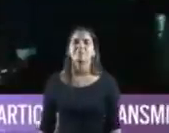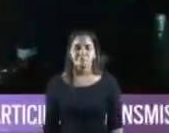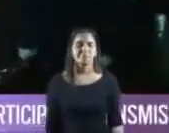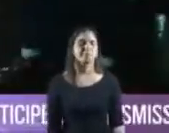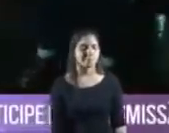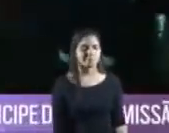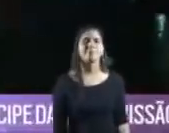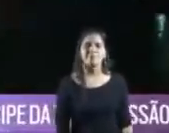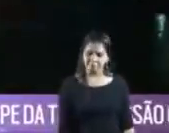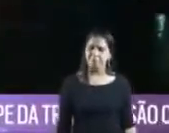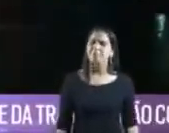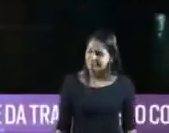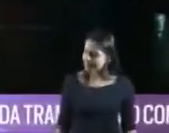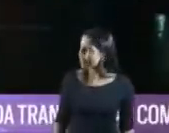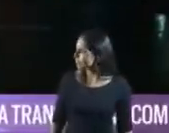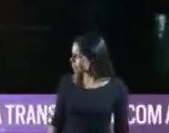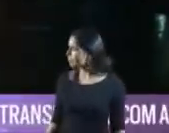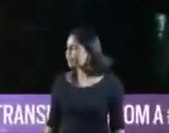Oh!